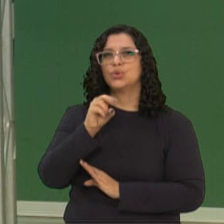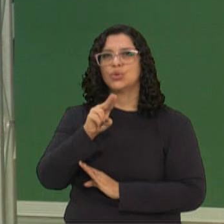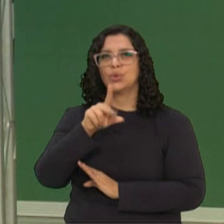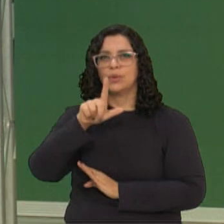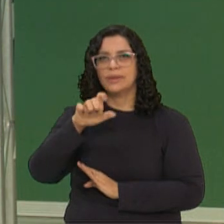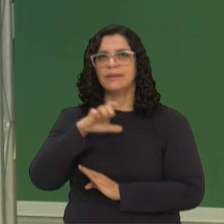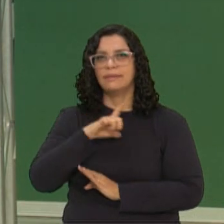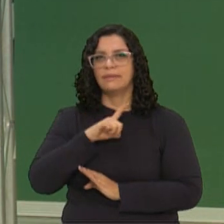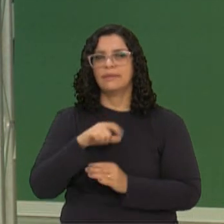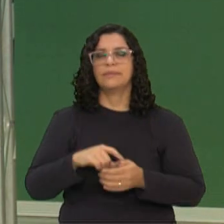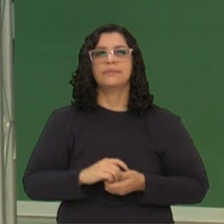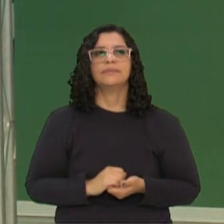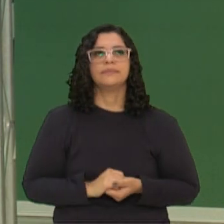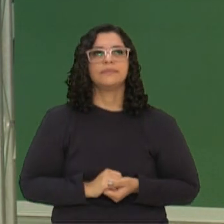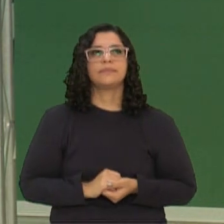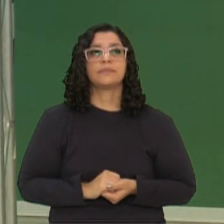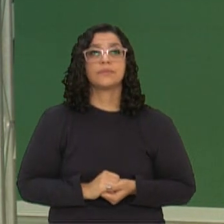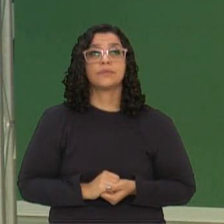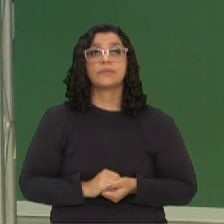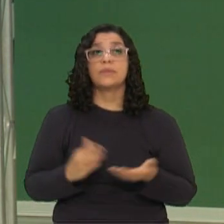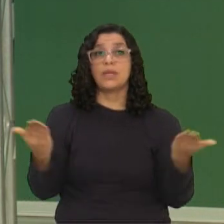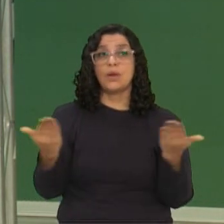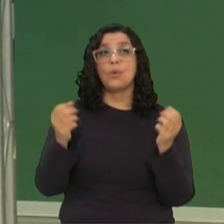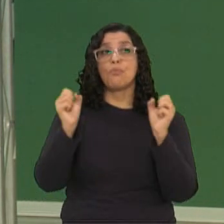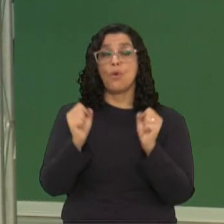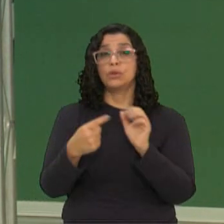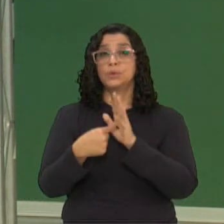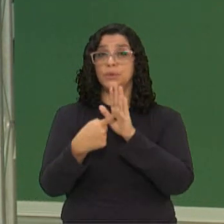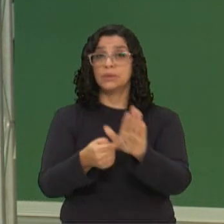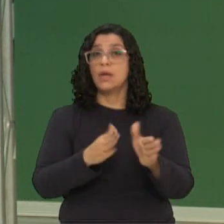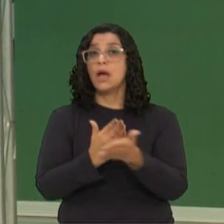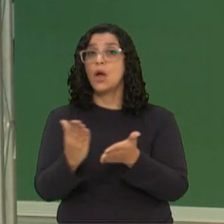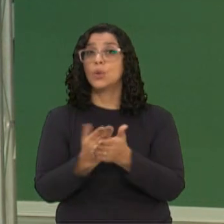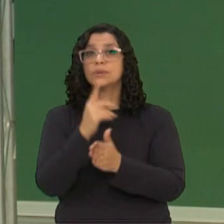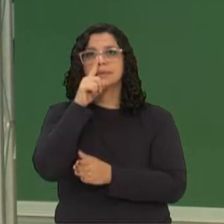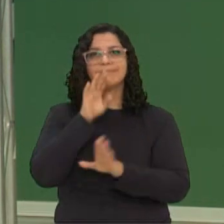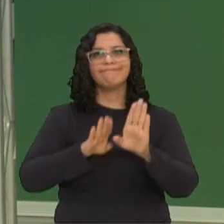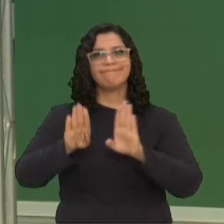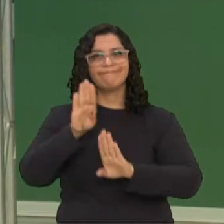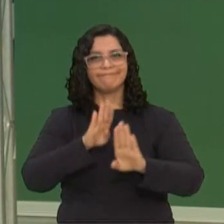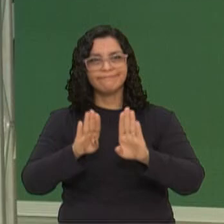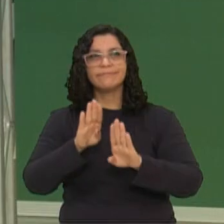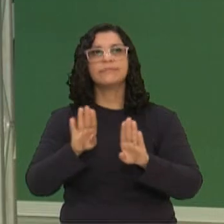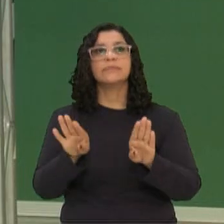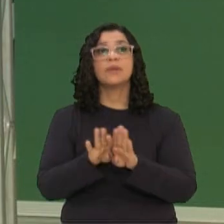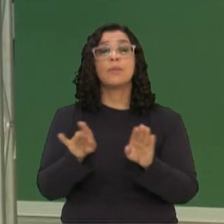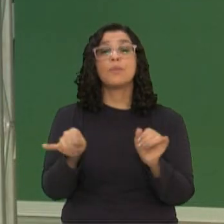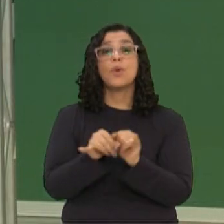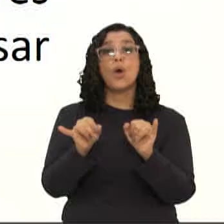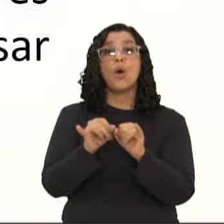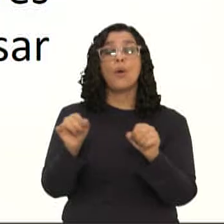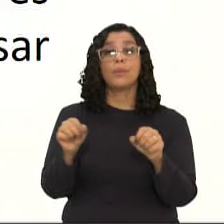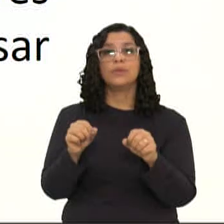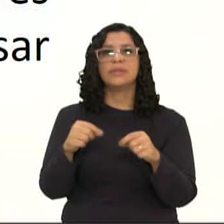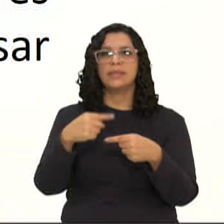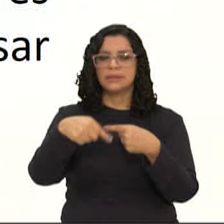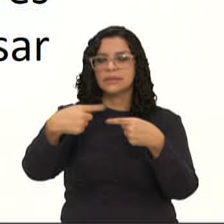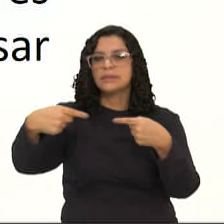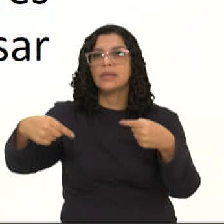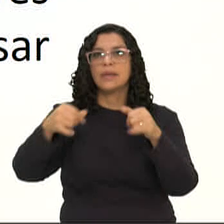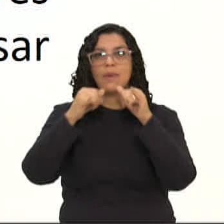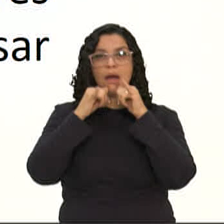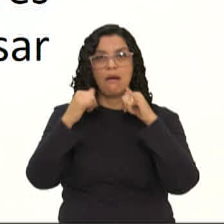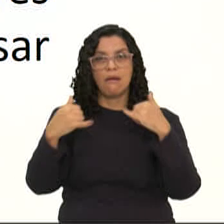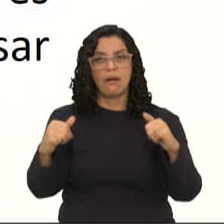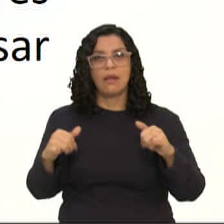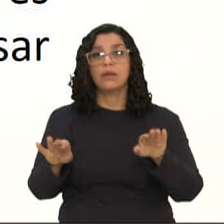né? O efeito Joule pode apresentar alguns riscos a circuitos elétricos